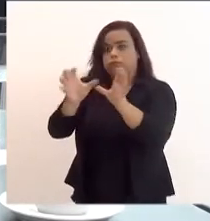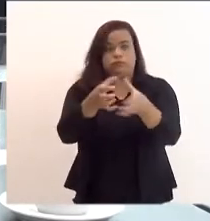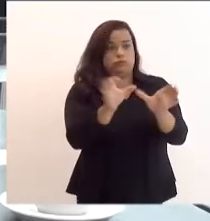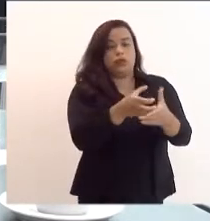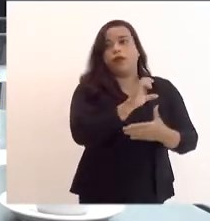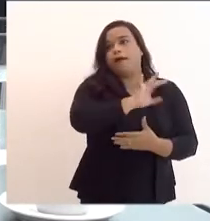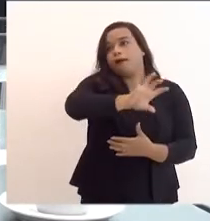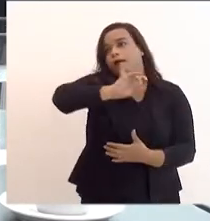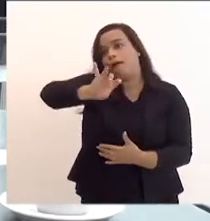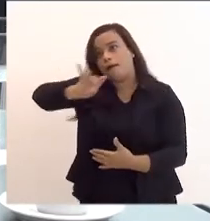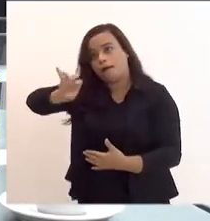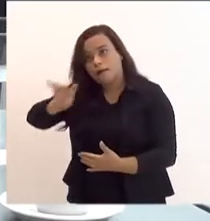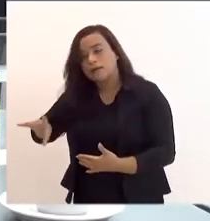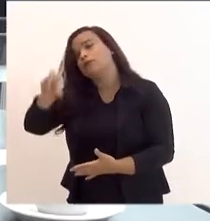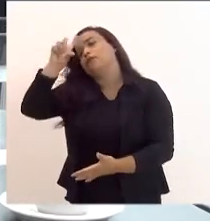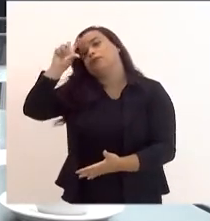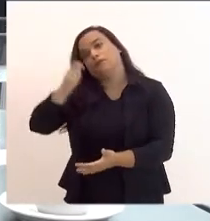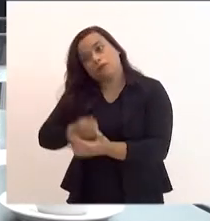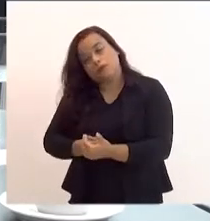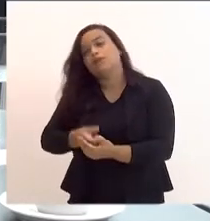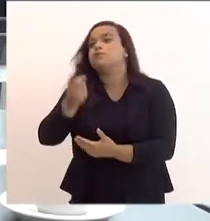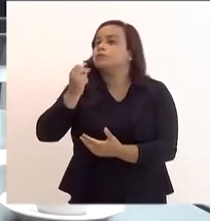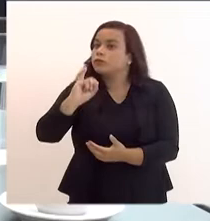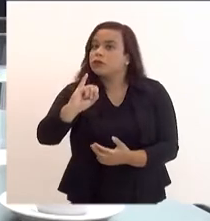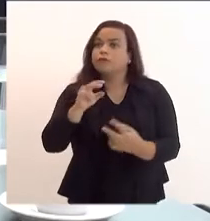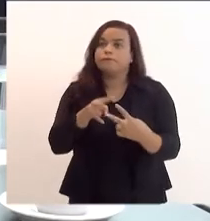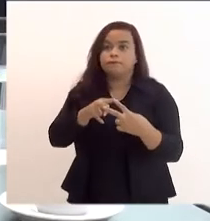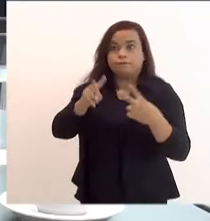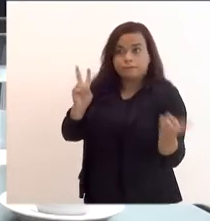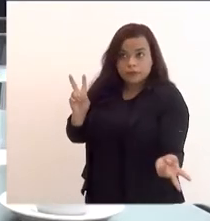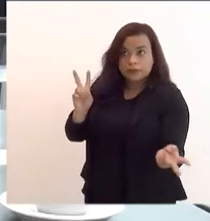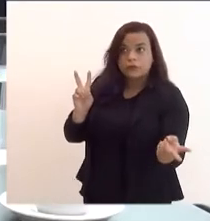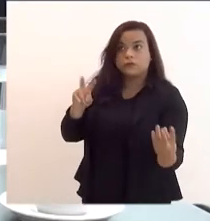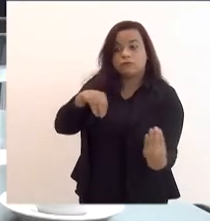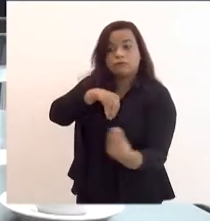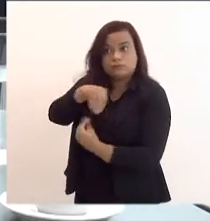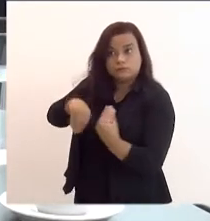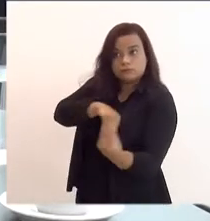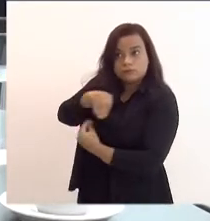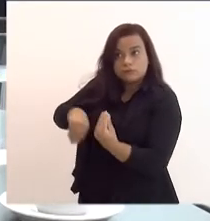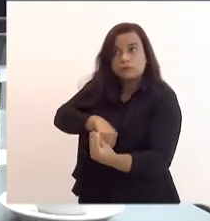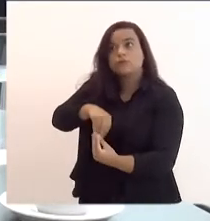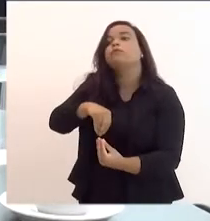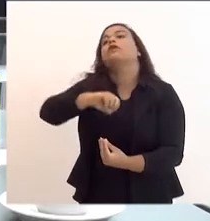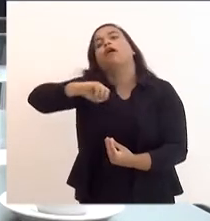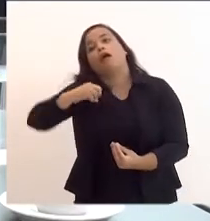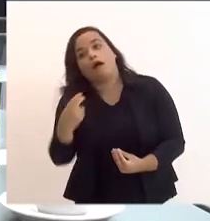das mesmas, se vai ser presencial ou híbrida.